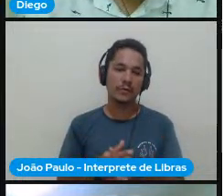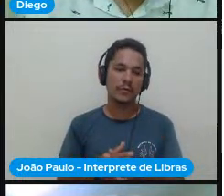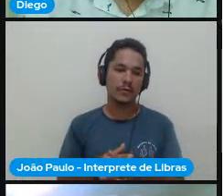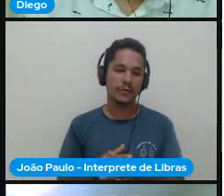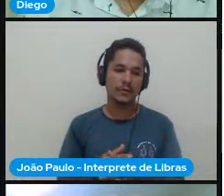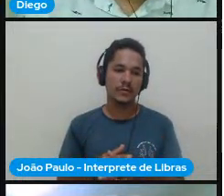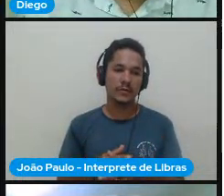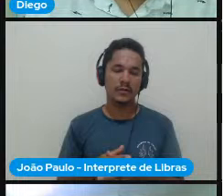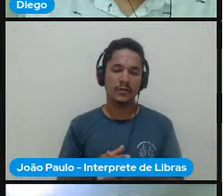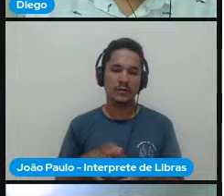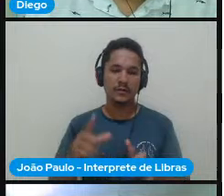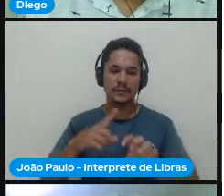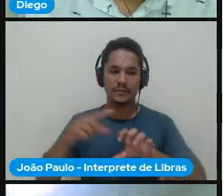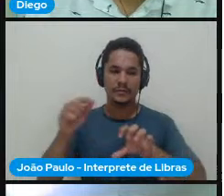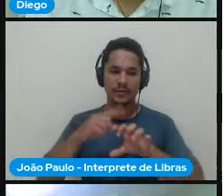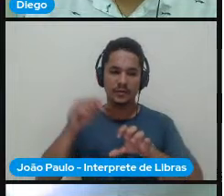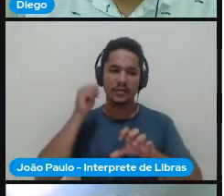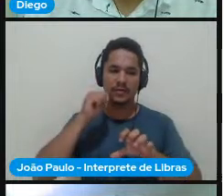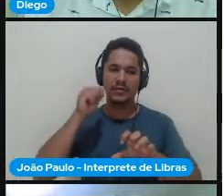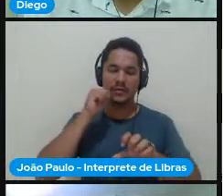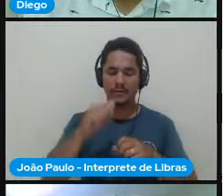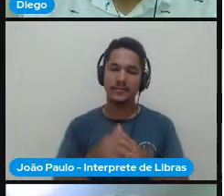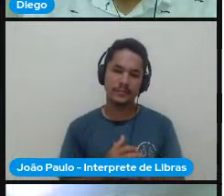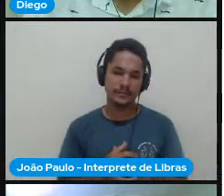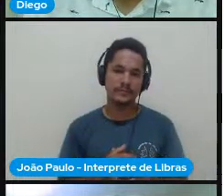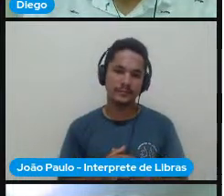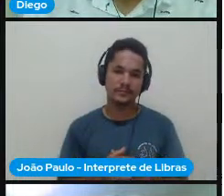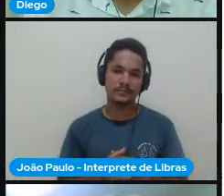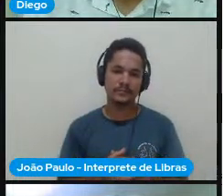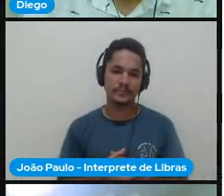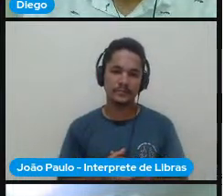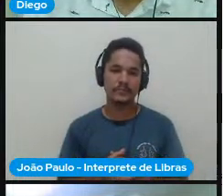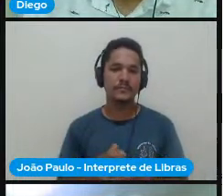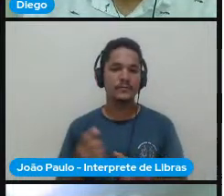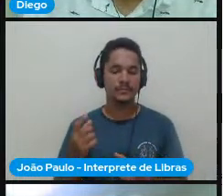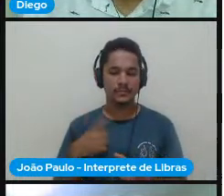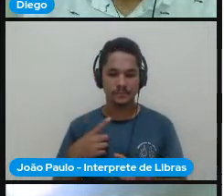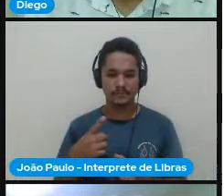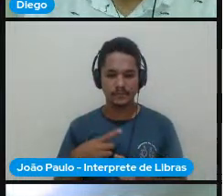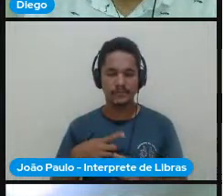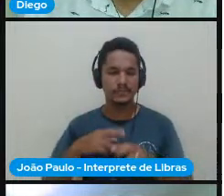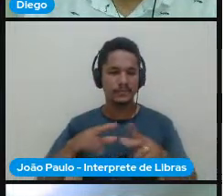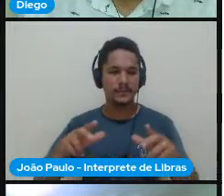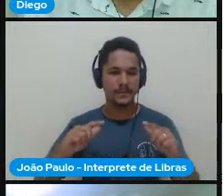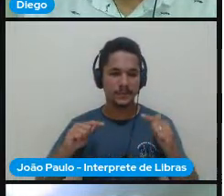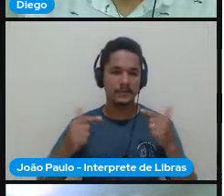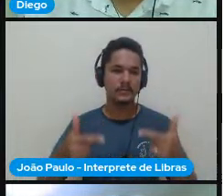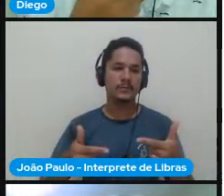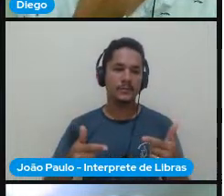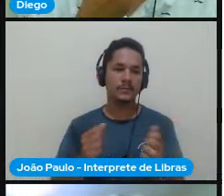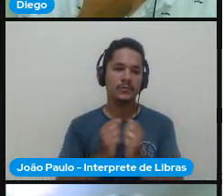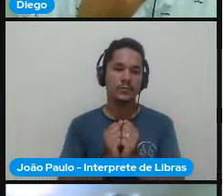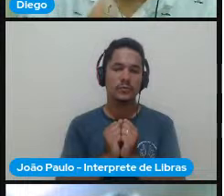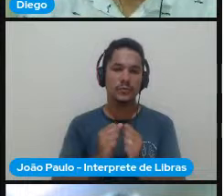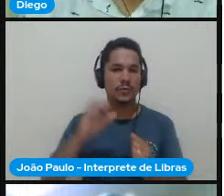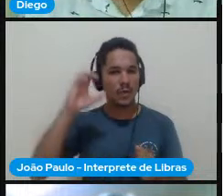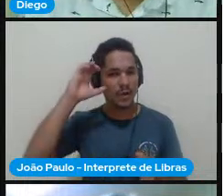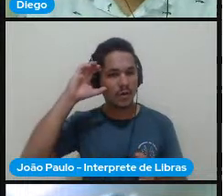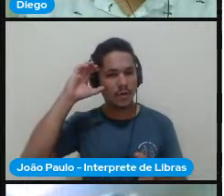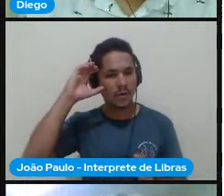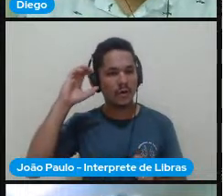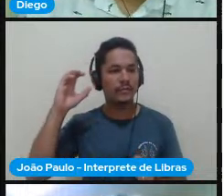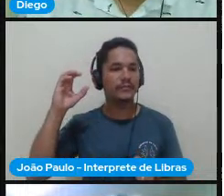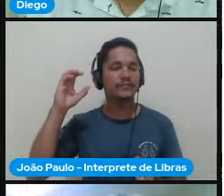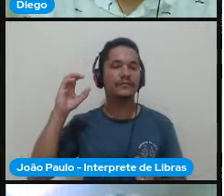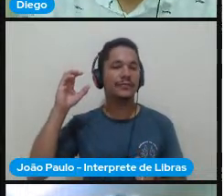as empreendedoras, mulheres empreendedoras, né? Nós temos várias ações aqui, junto com a Coca-Cola, tem